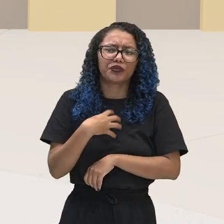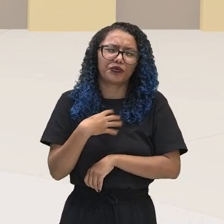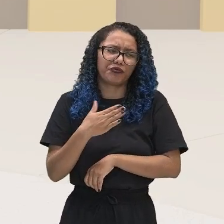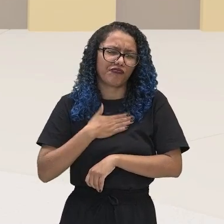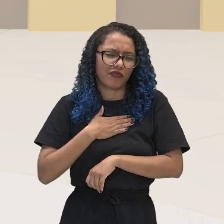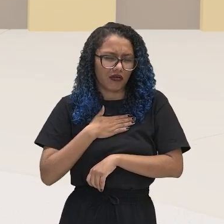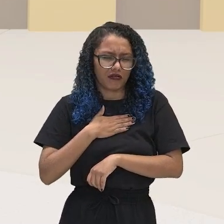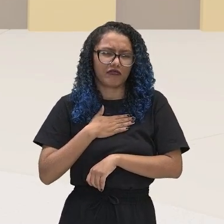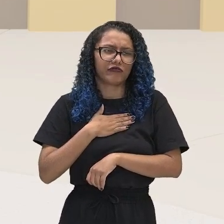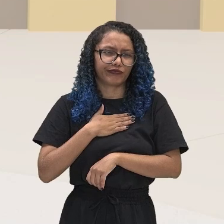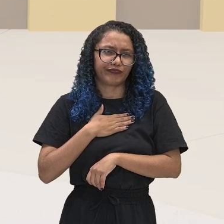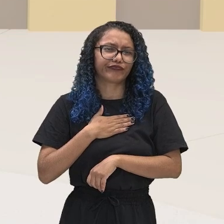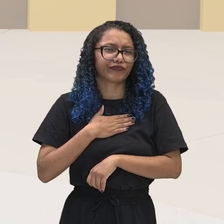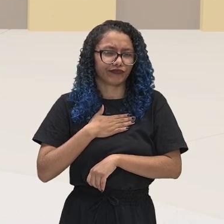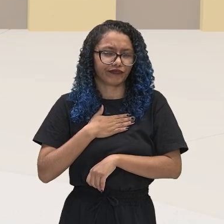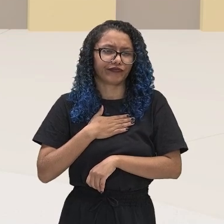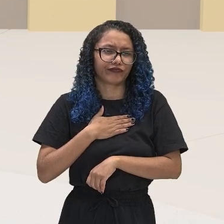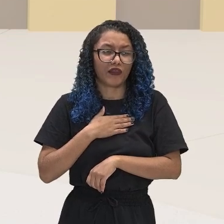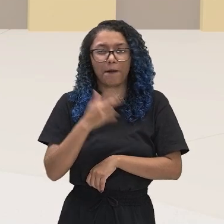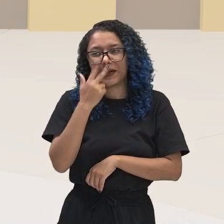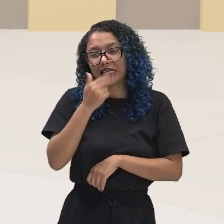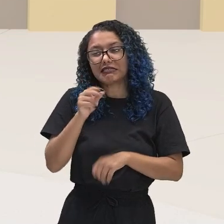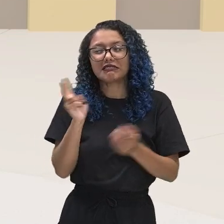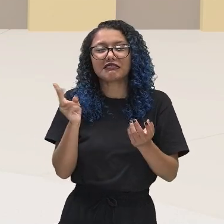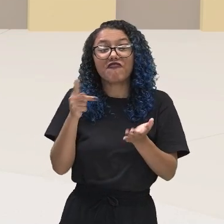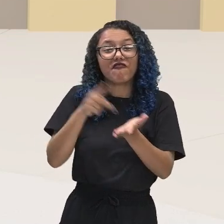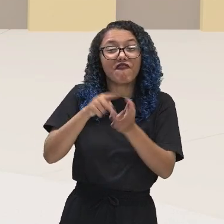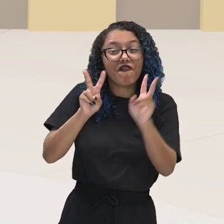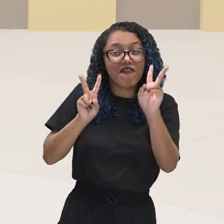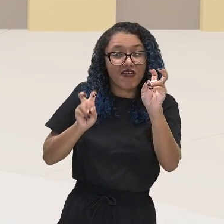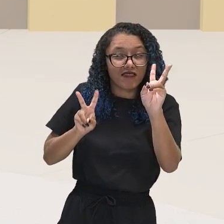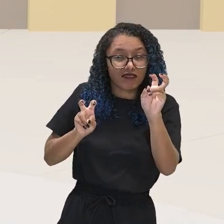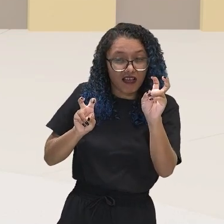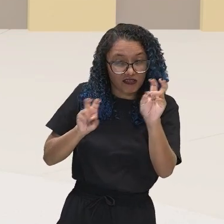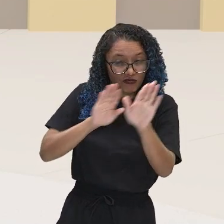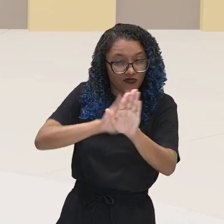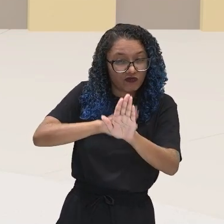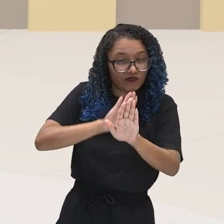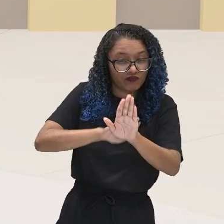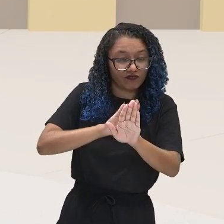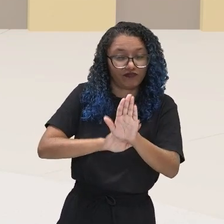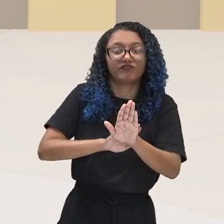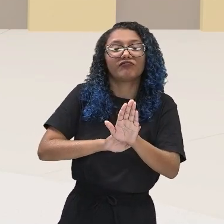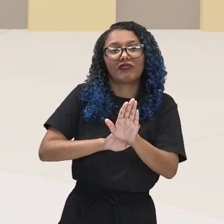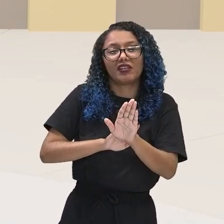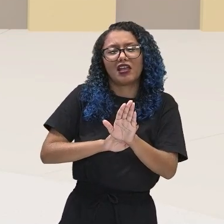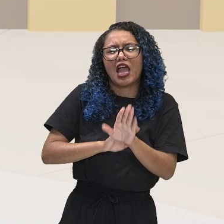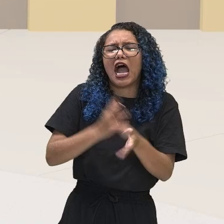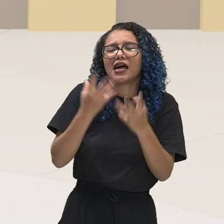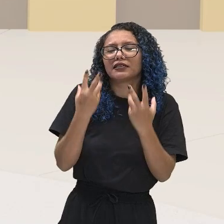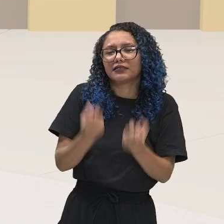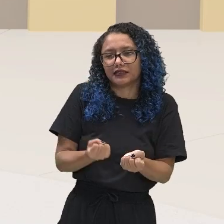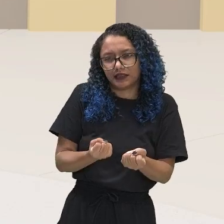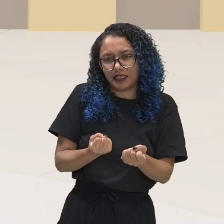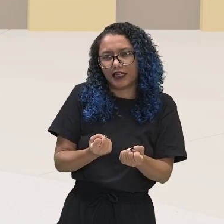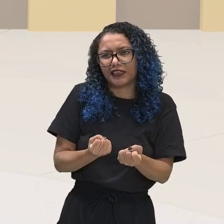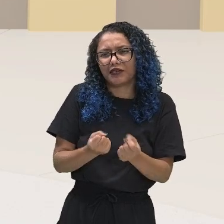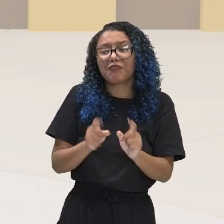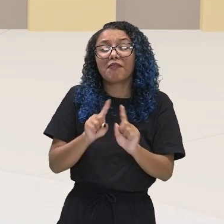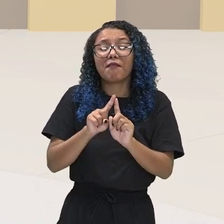elas serão aquelas verdades, né, que nós assumimos na nossa vida e que, de certa forma, nos